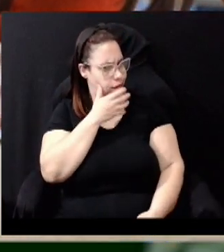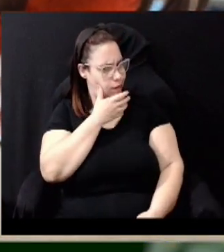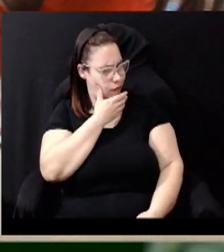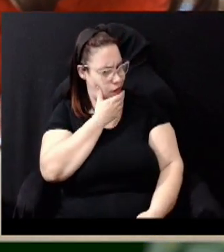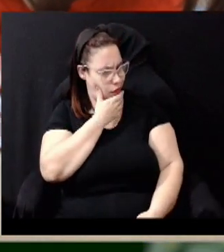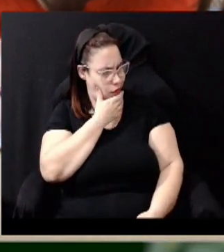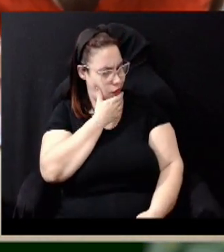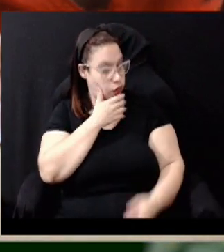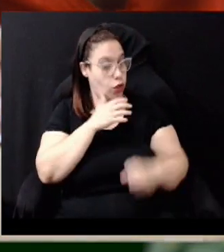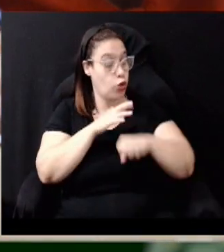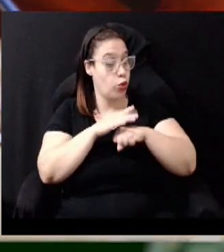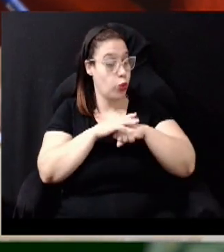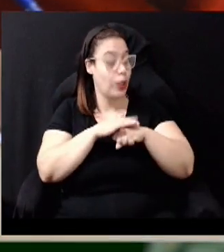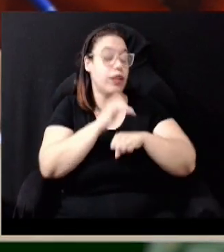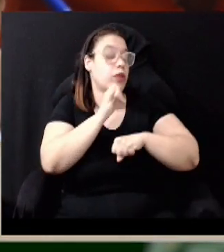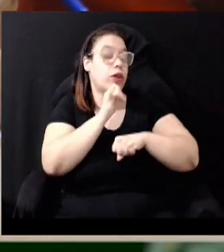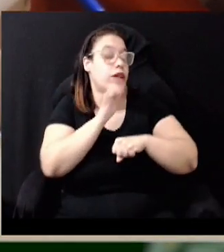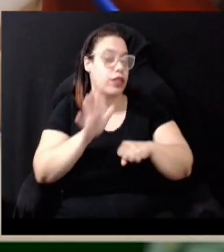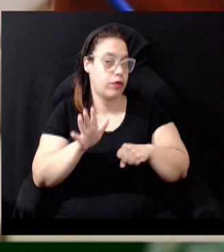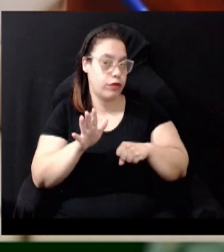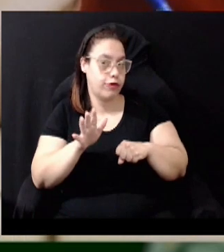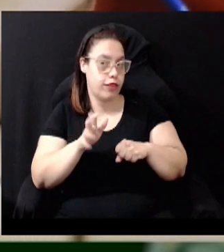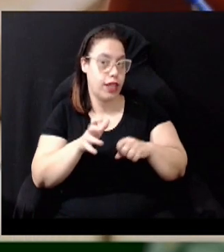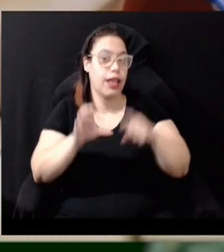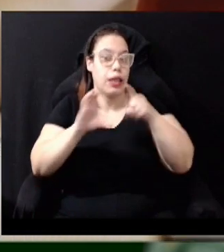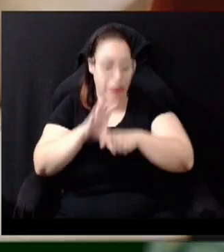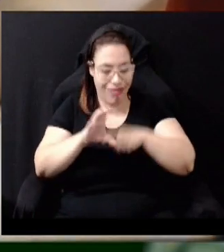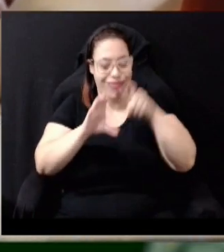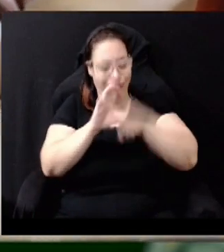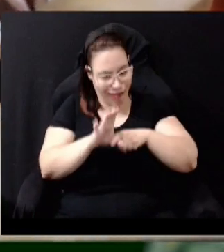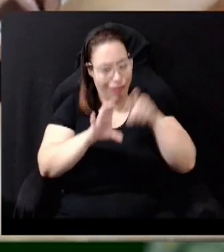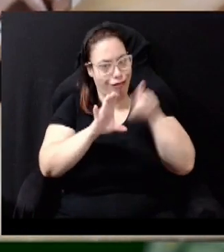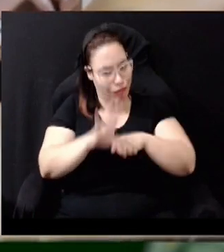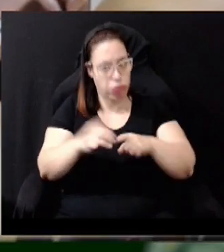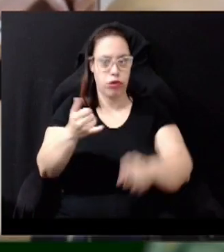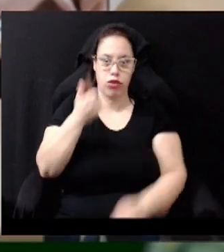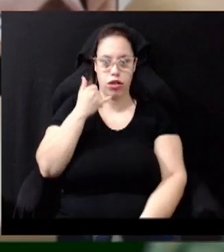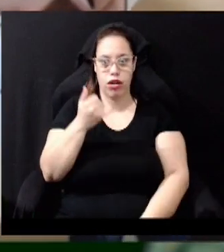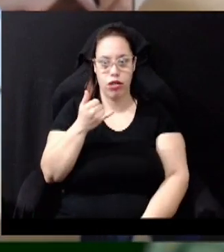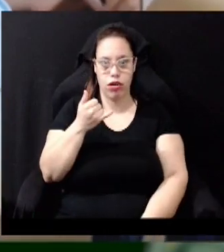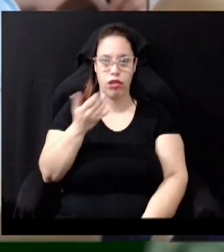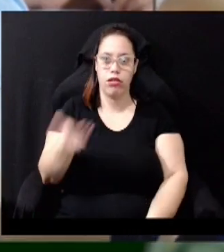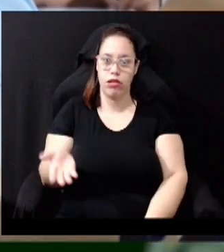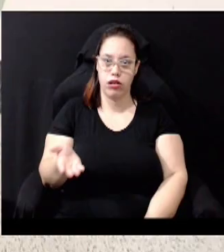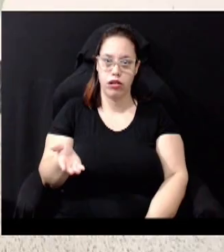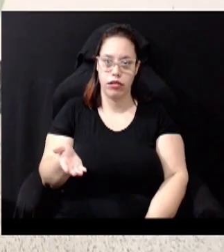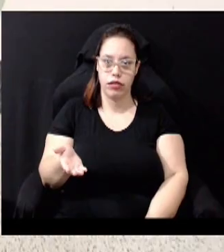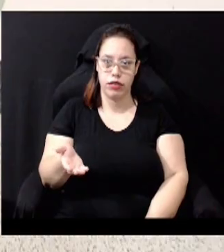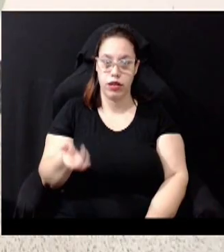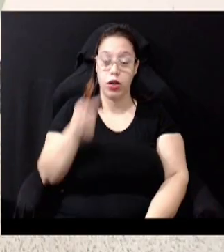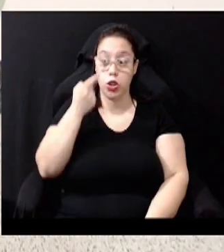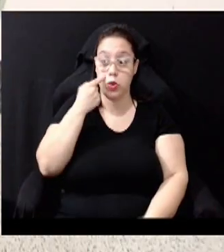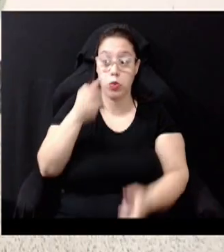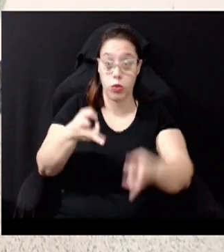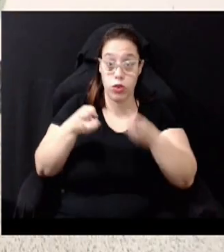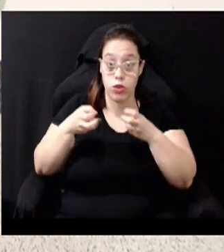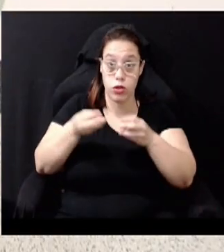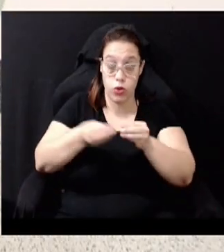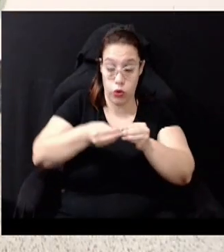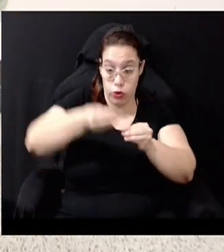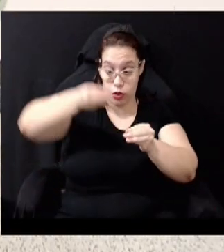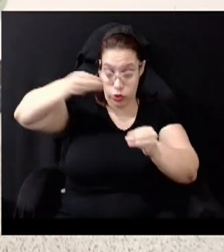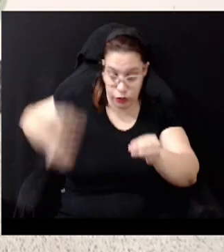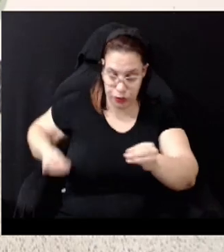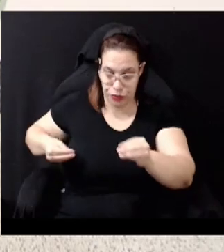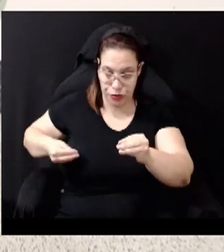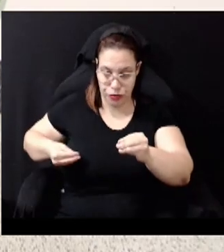doença, de dependência do equipamento. A gente notou com a retirada do equipamento, tanto da sala de